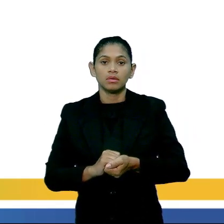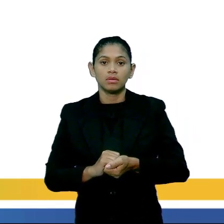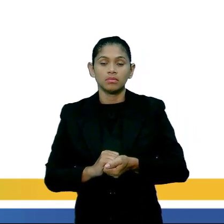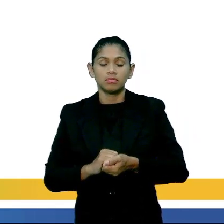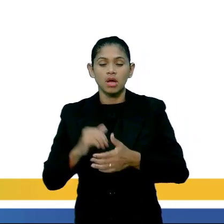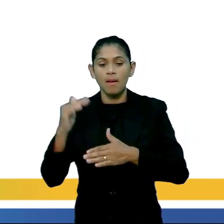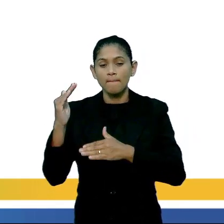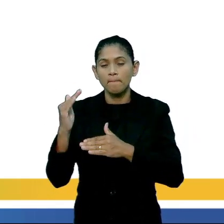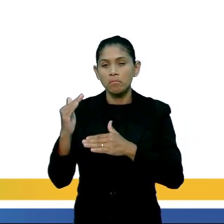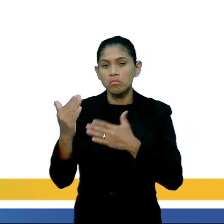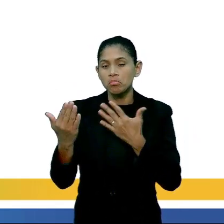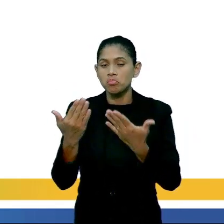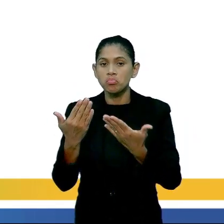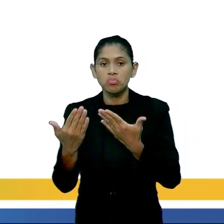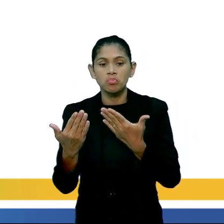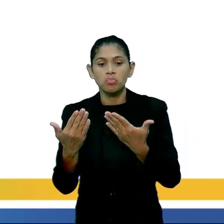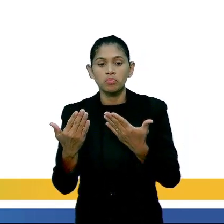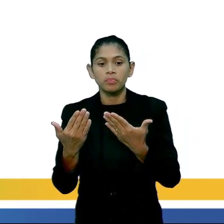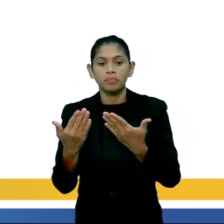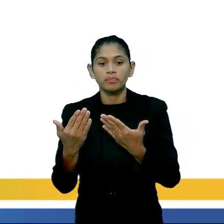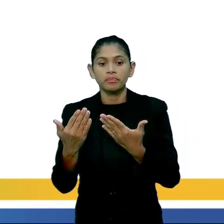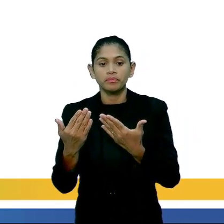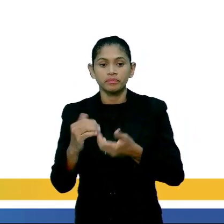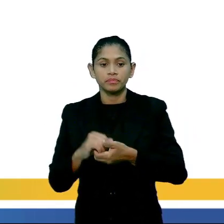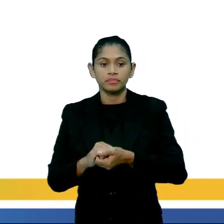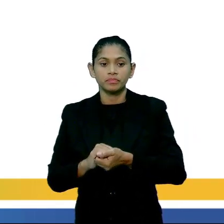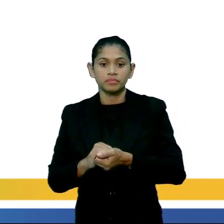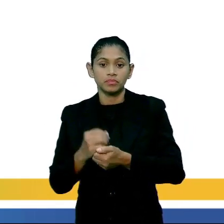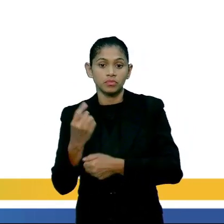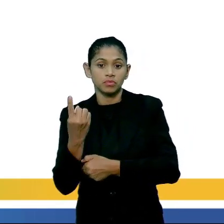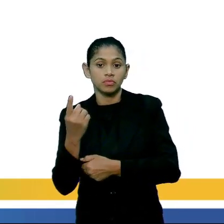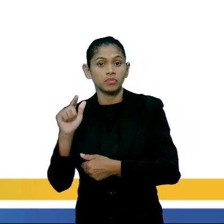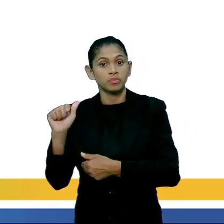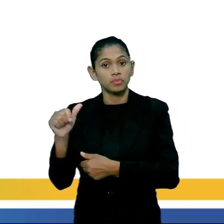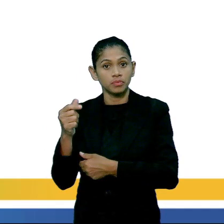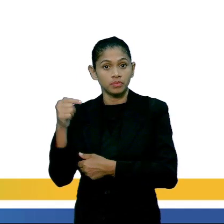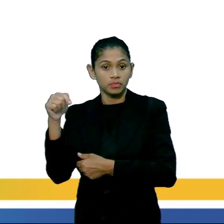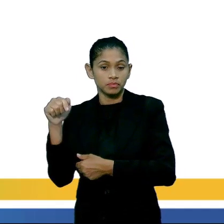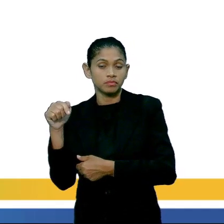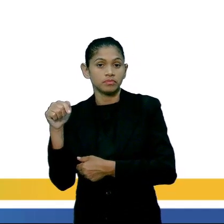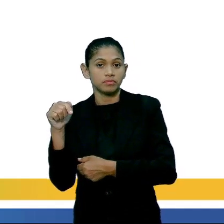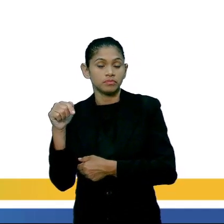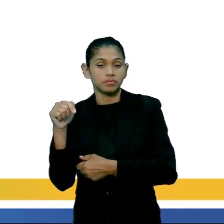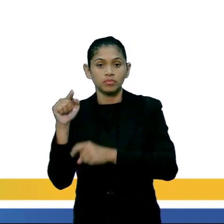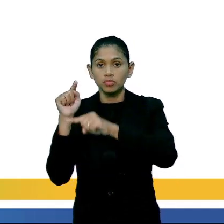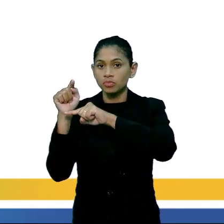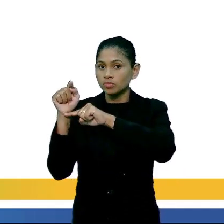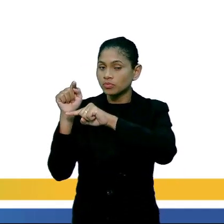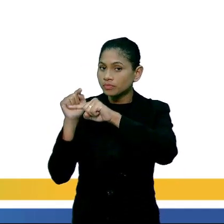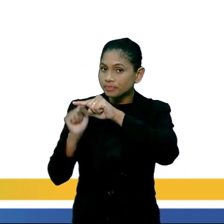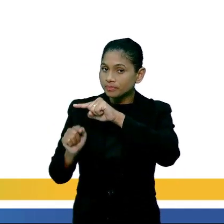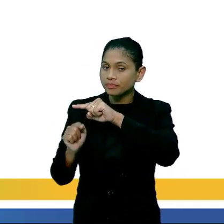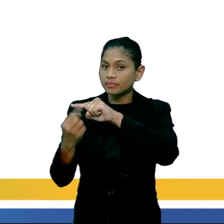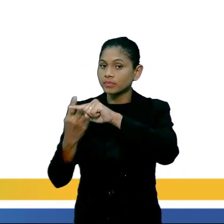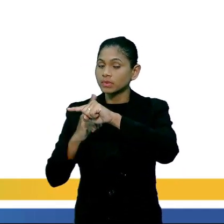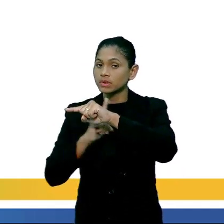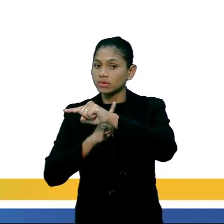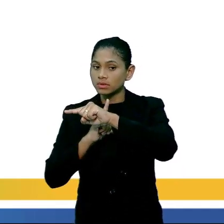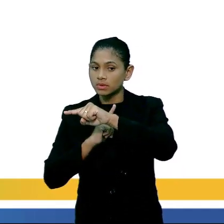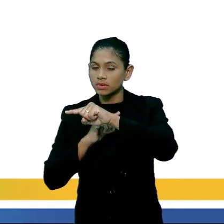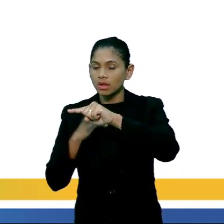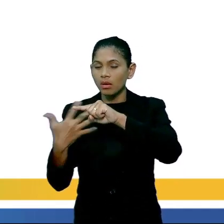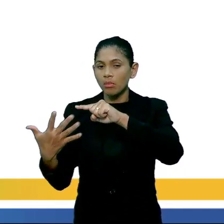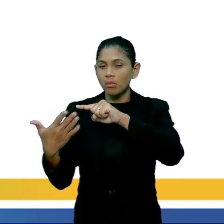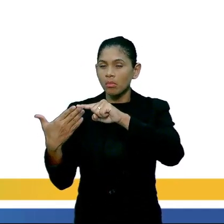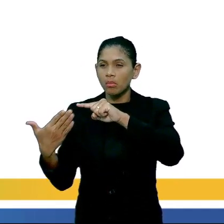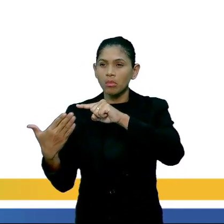é aproximadamente 1,7, como diz o início da questão, multiplicando, nós temos